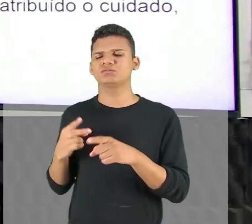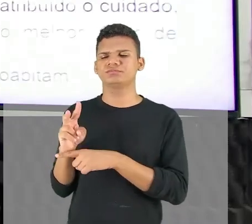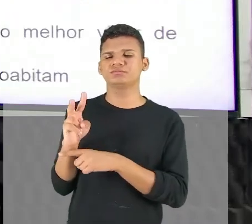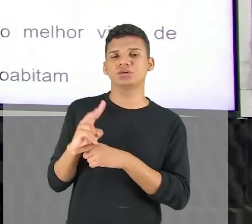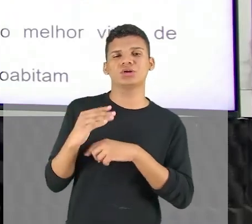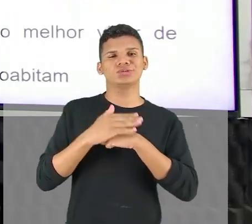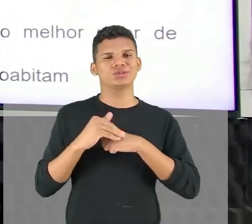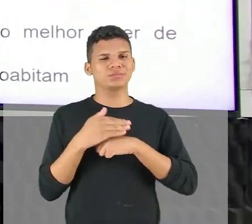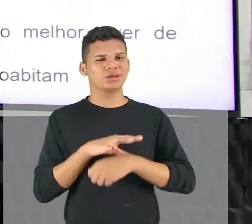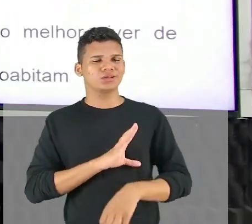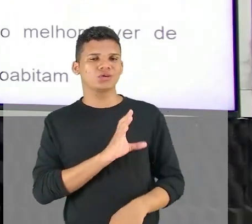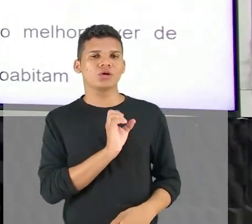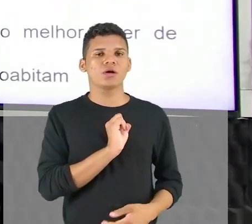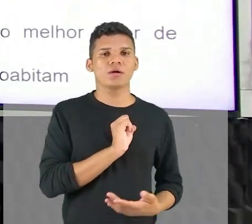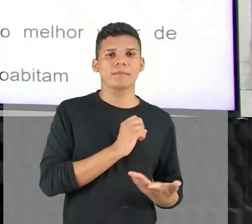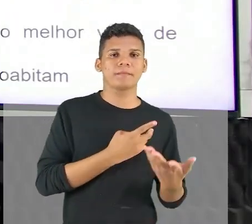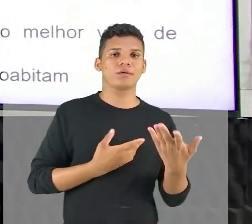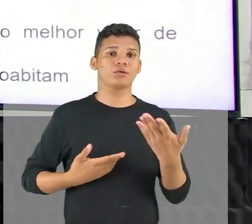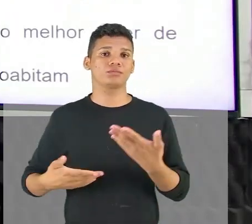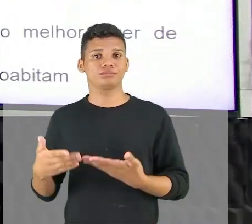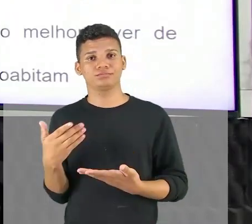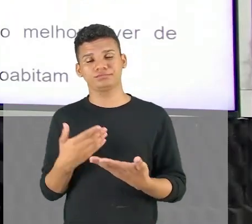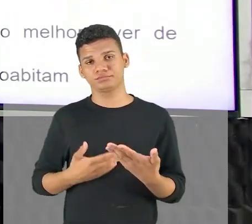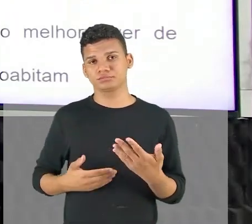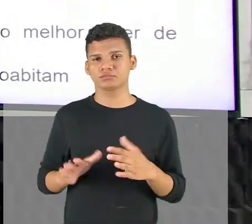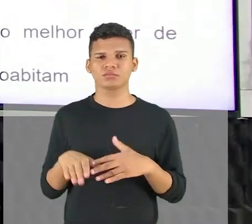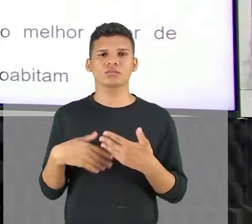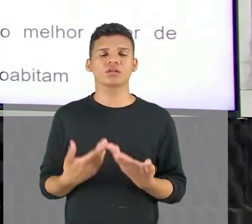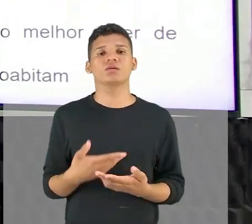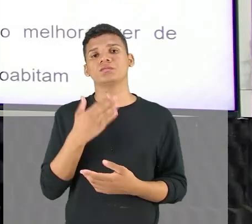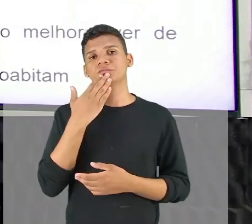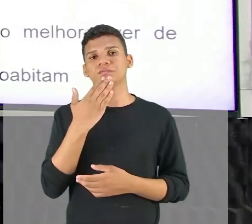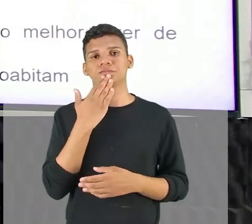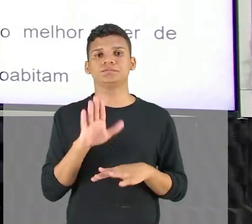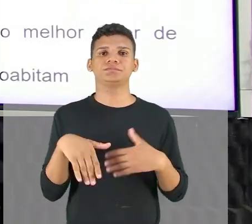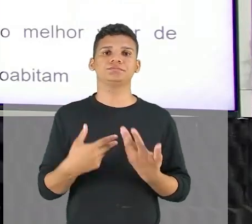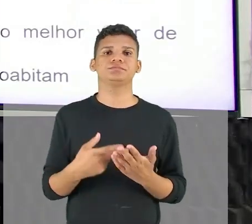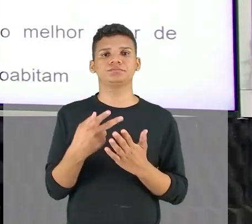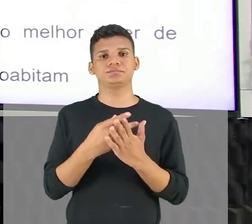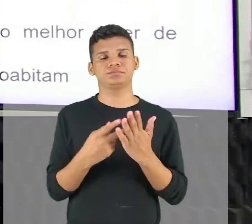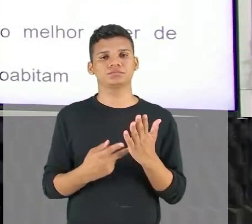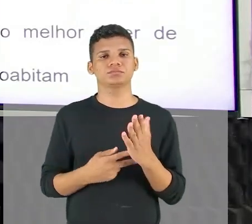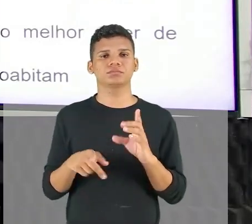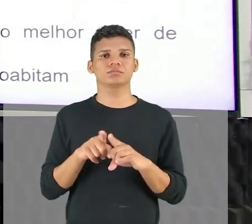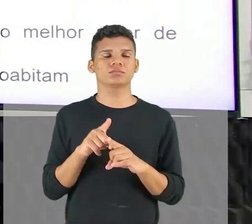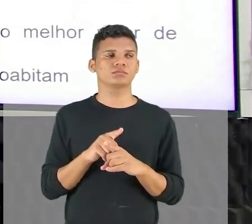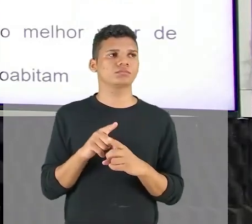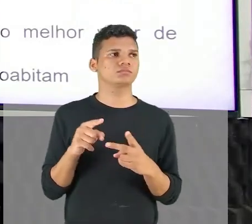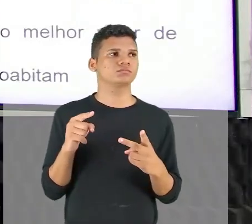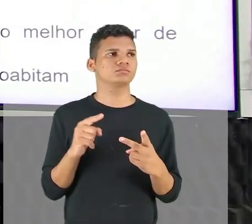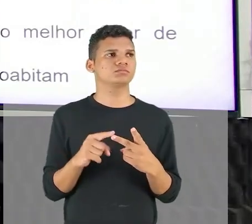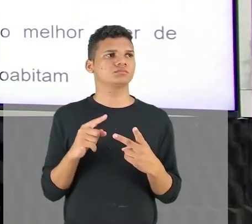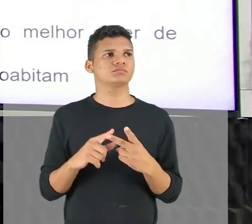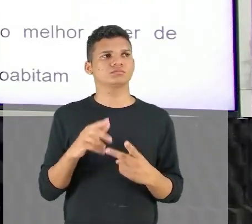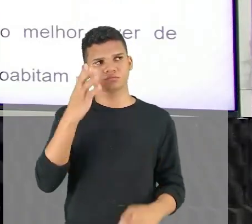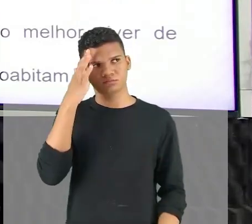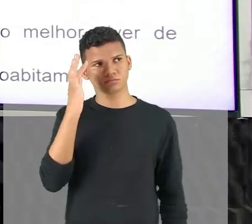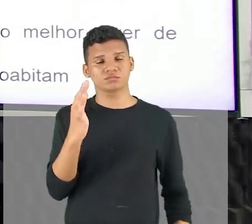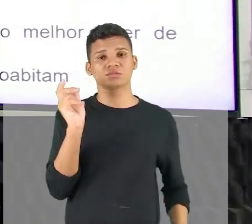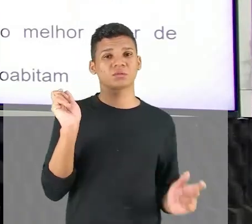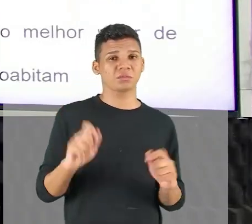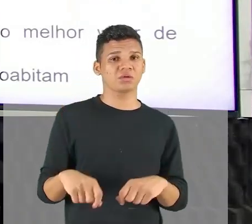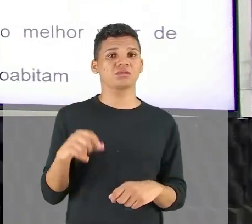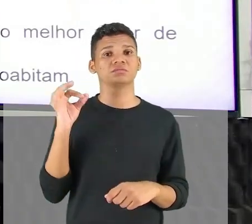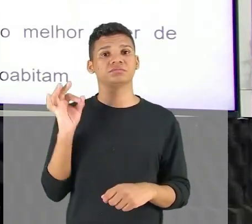etc. O que a questão pede? Considerando a visão do poeta e do filósofo, pode-se afirmar que